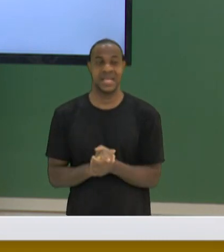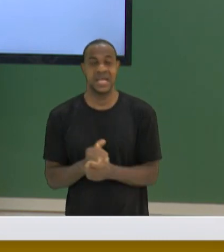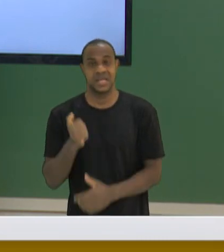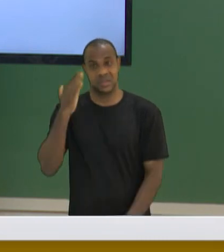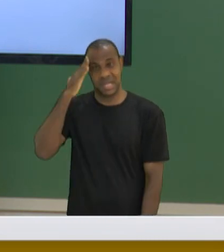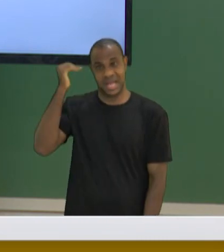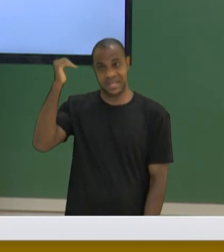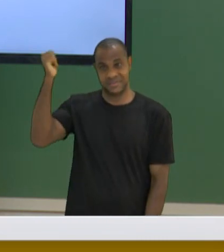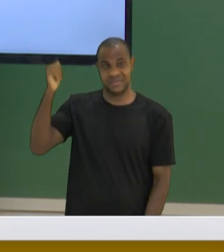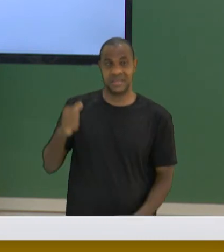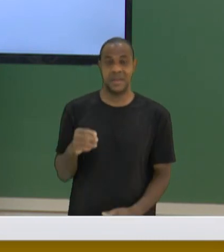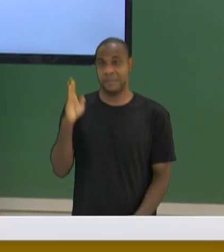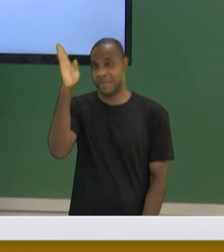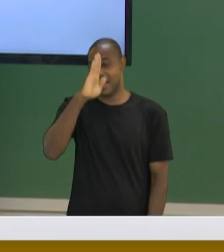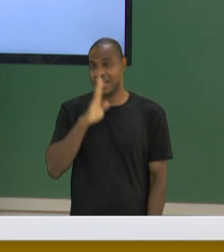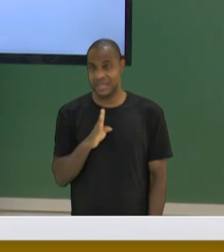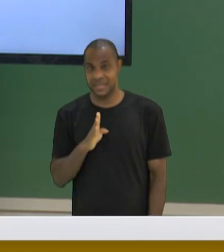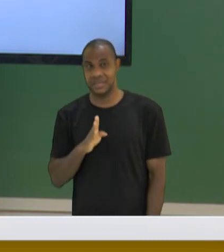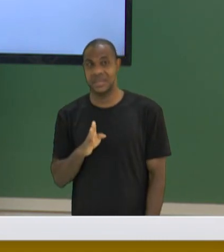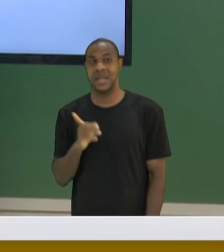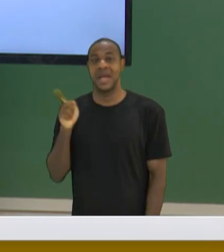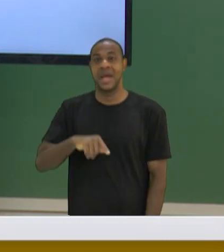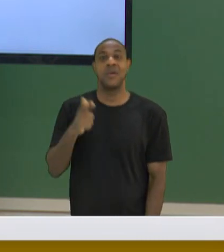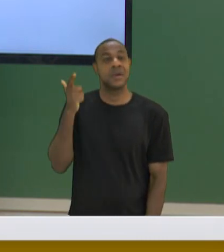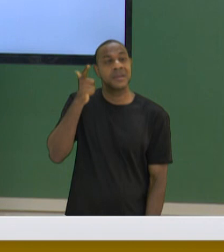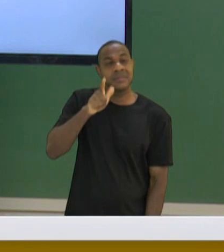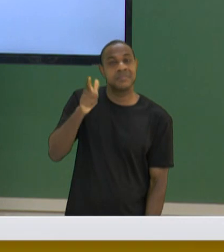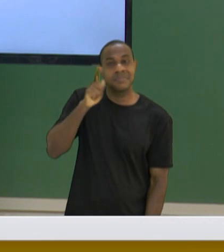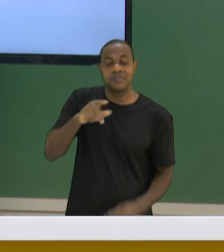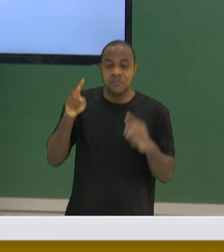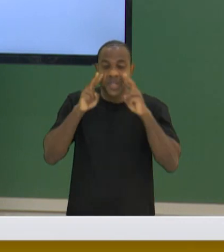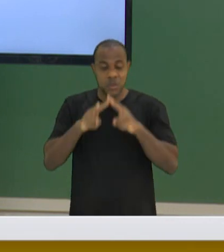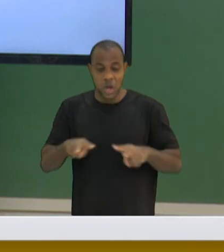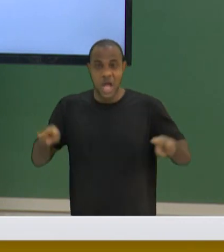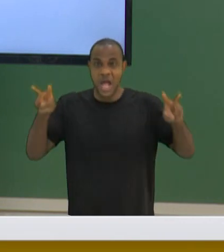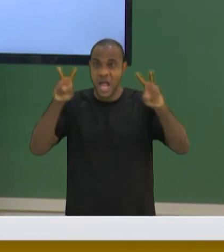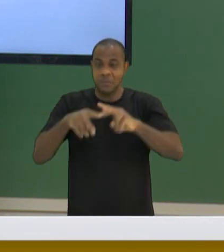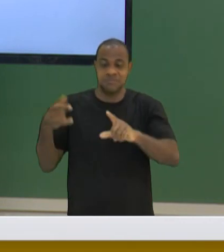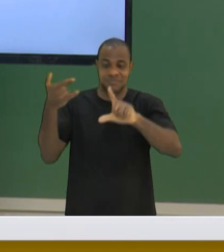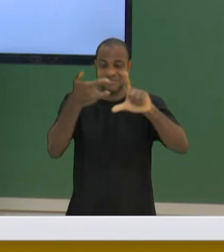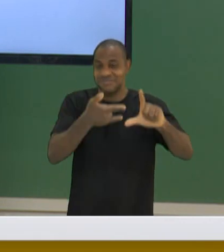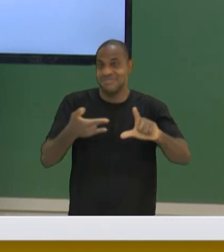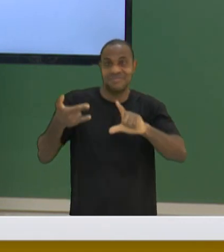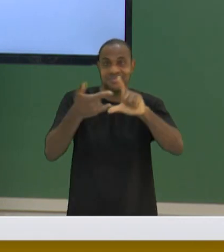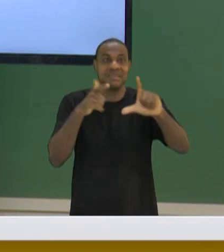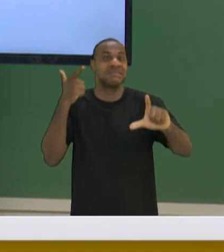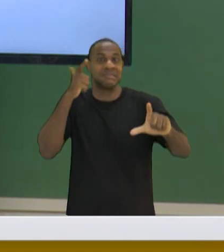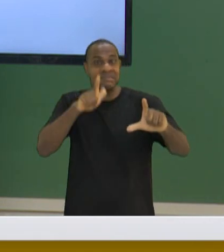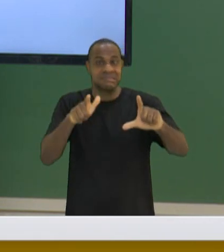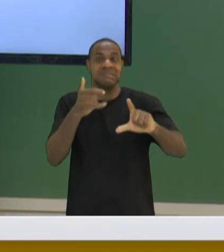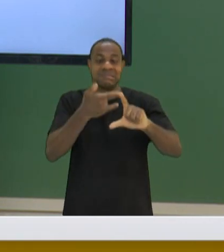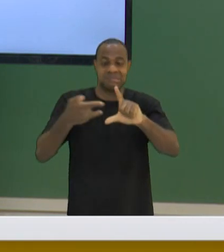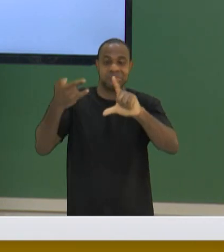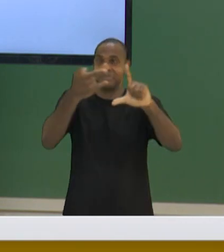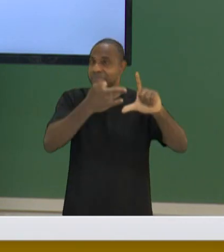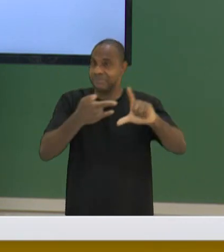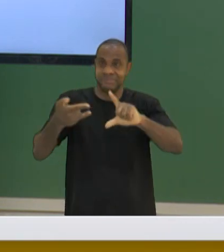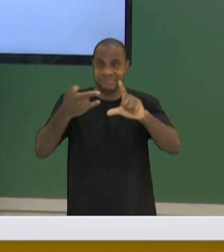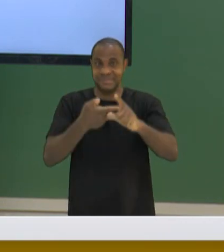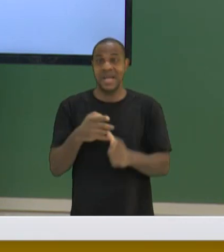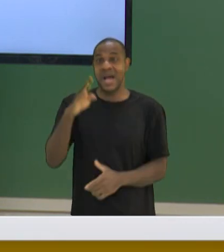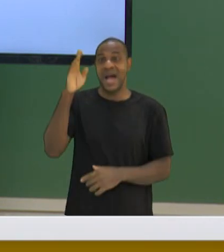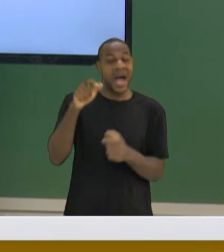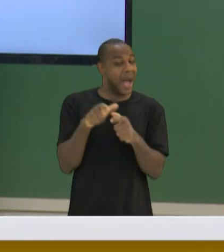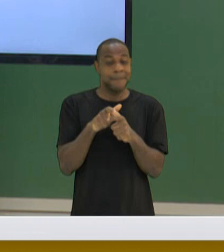artistas brasileiros são os campeões de visualizações nas lives de entretenimento especialmente